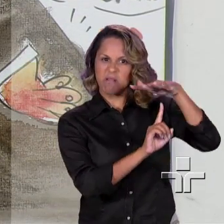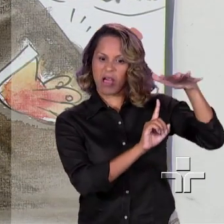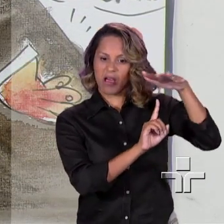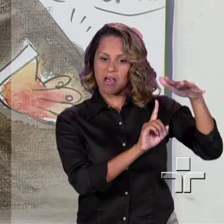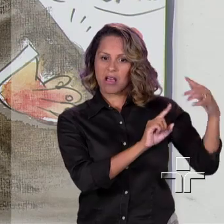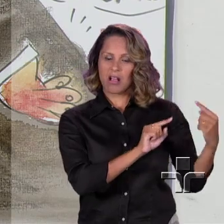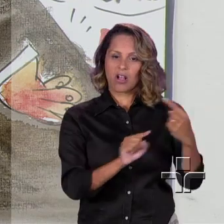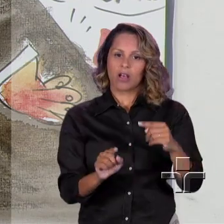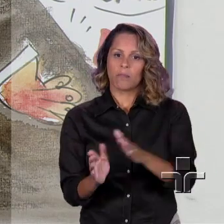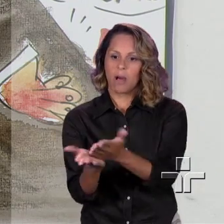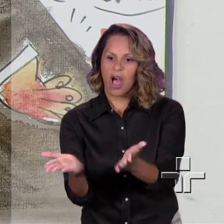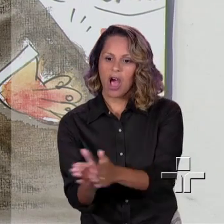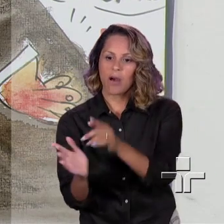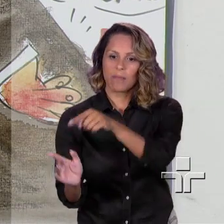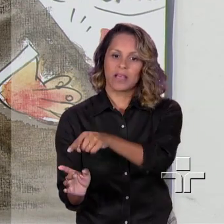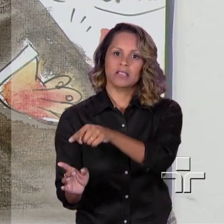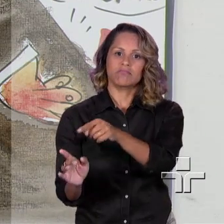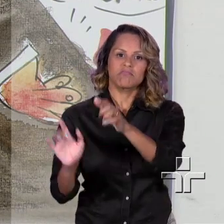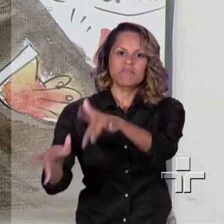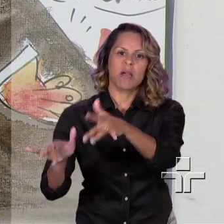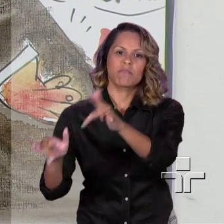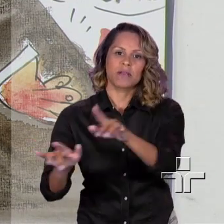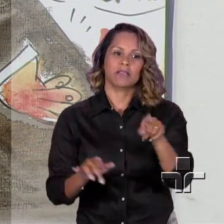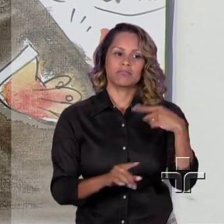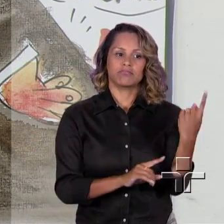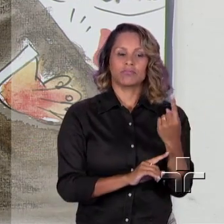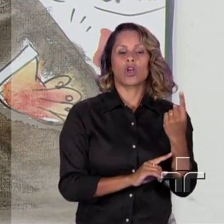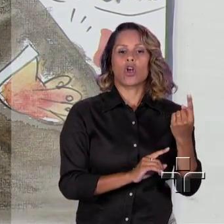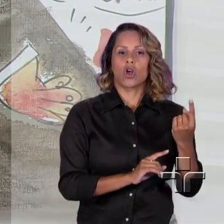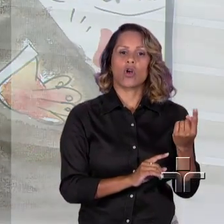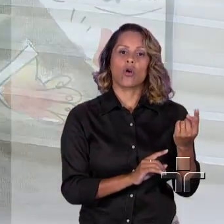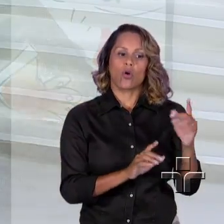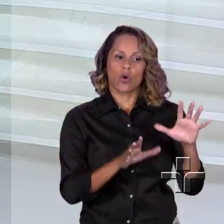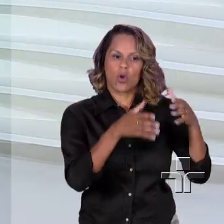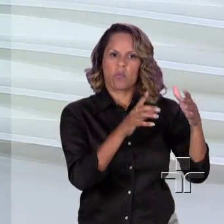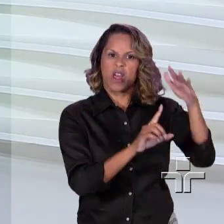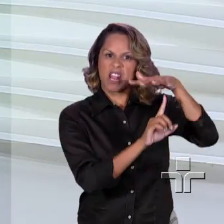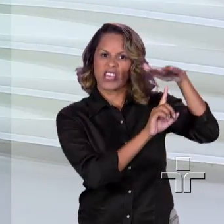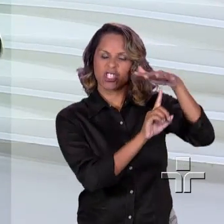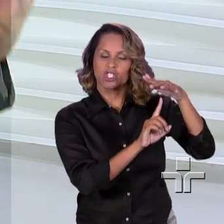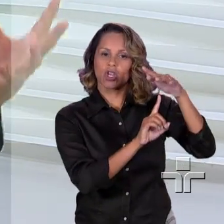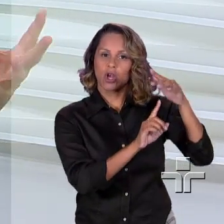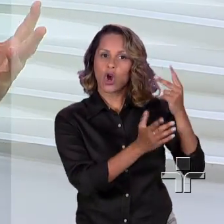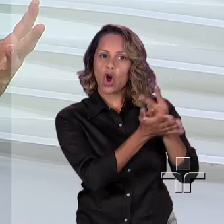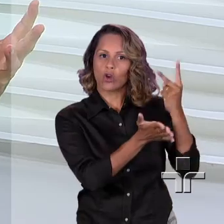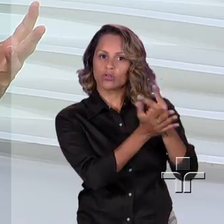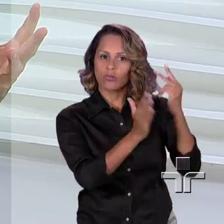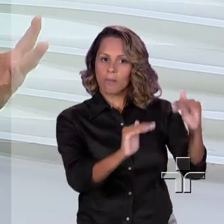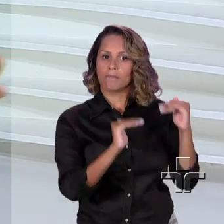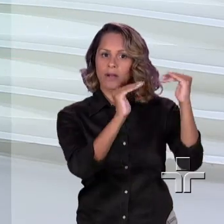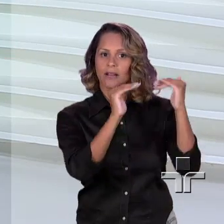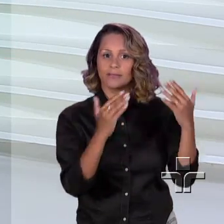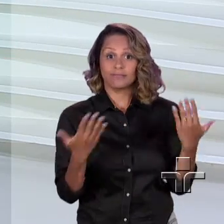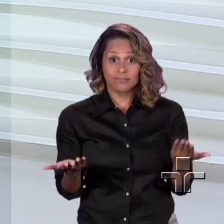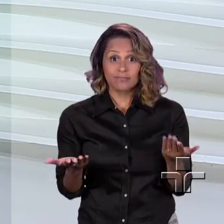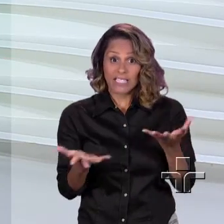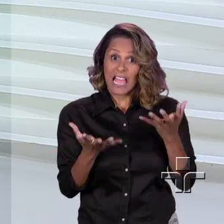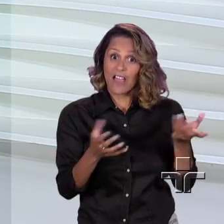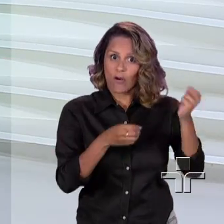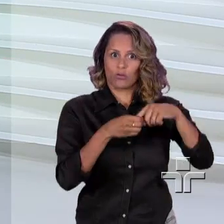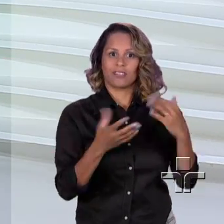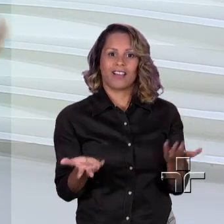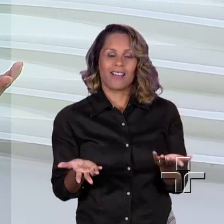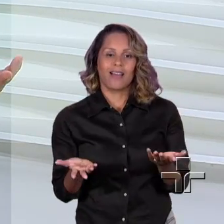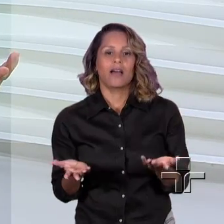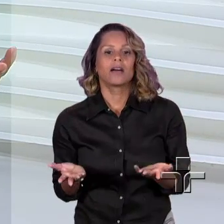luta constante para sobreviver. Então, mesmo que eles não foram reformas revolucionárias para transformar o país, porque eu acho que o PT